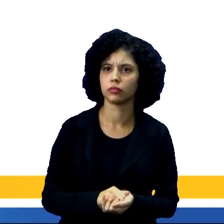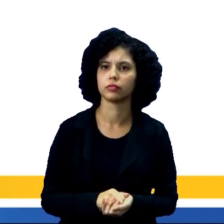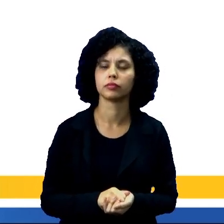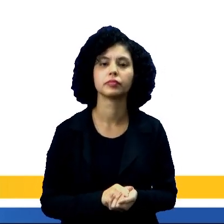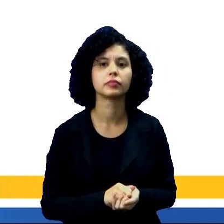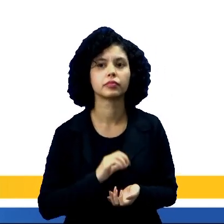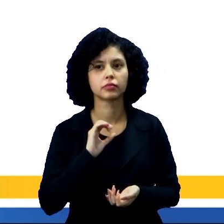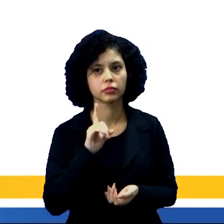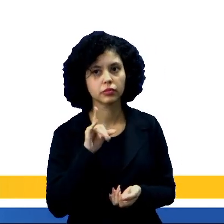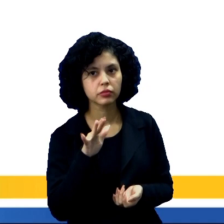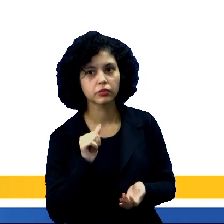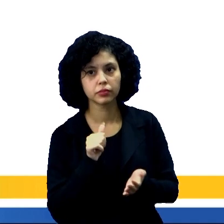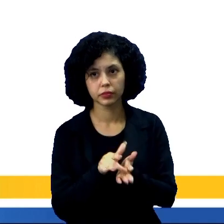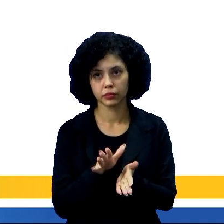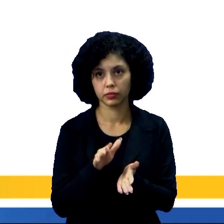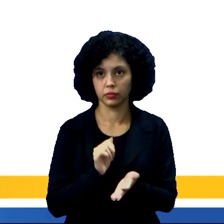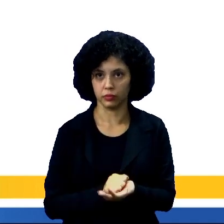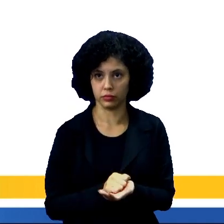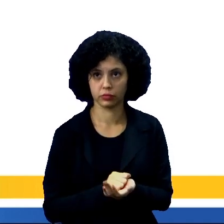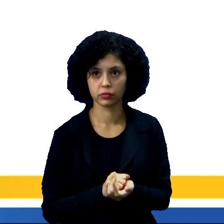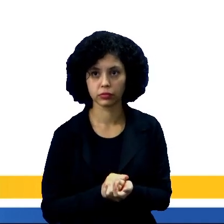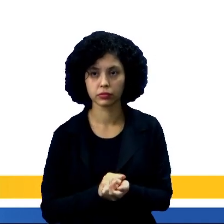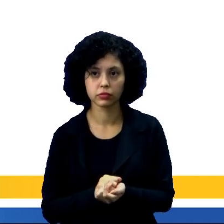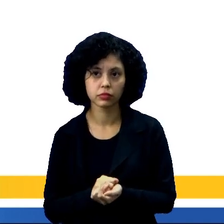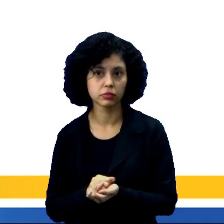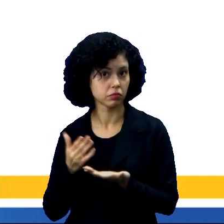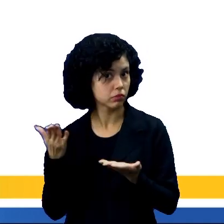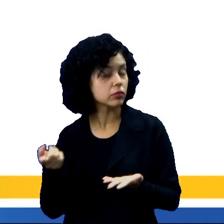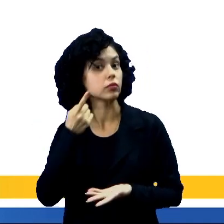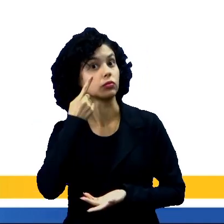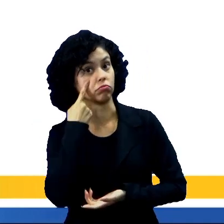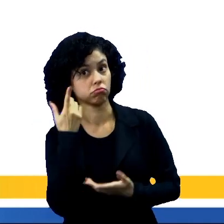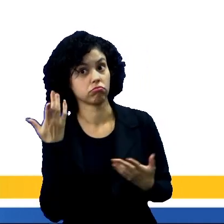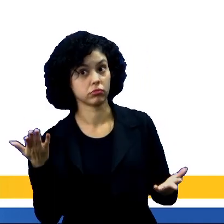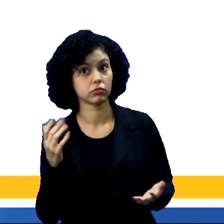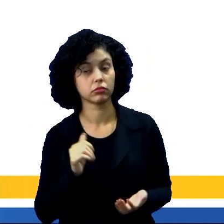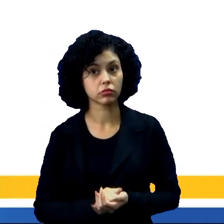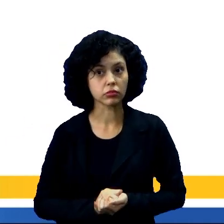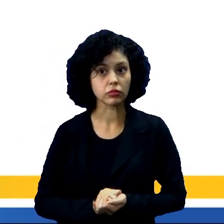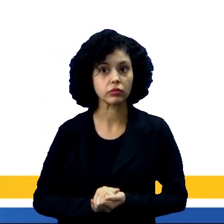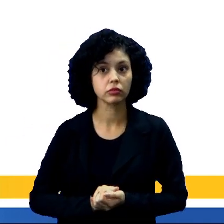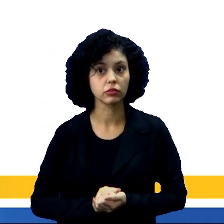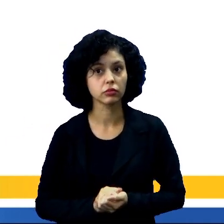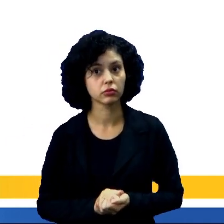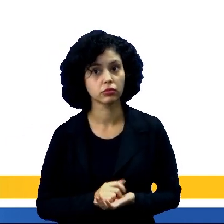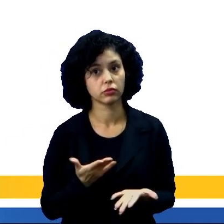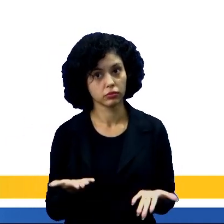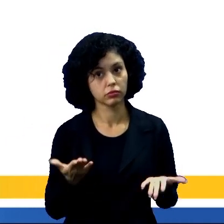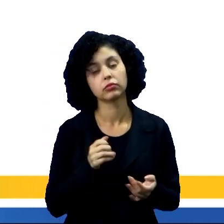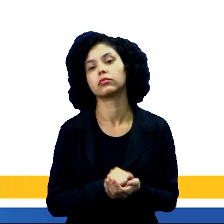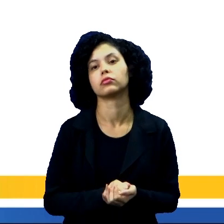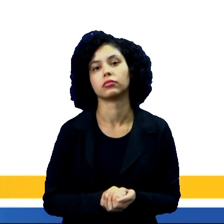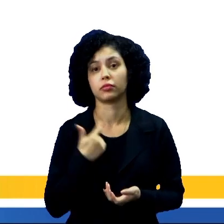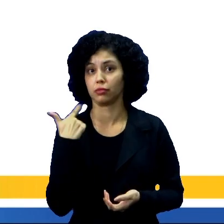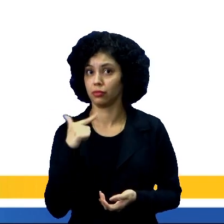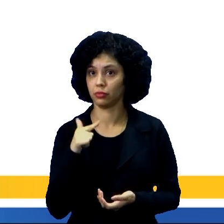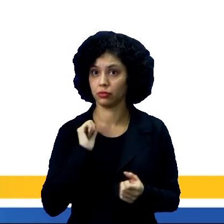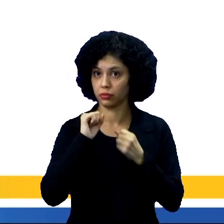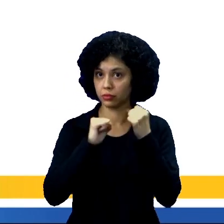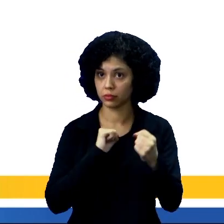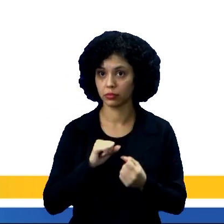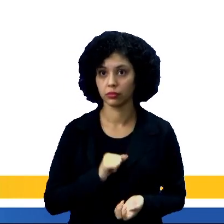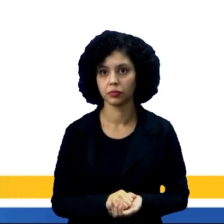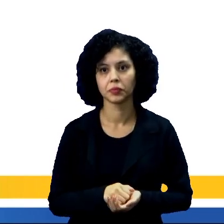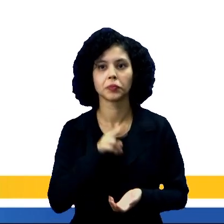é ocidental. Então, a gente já descartaria Kung Fu, Kickbox, Jiu-Jitsu, Judô e Yoga e Pilates. Yoga e Pilates nem é luta.